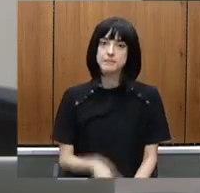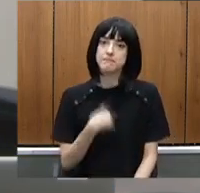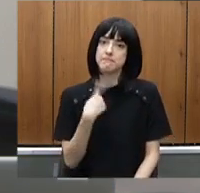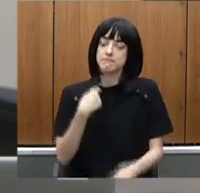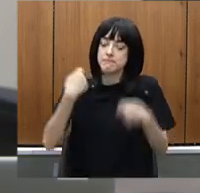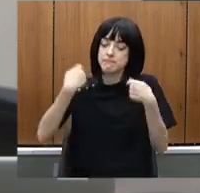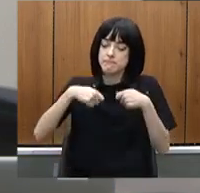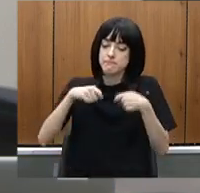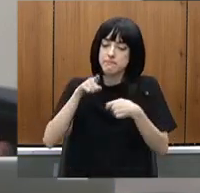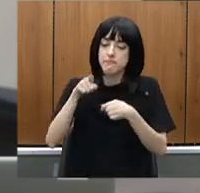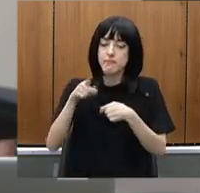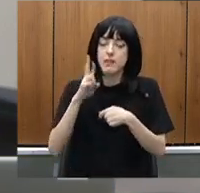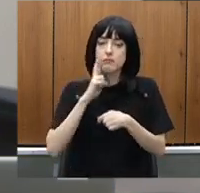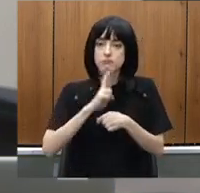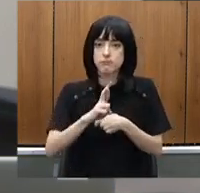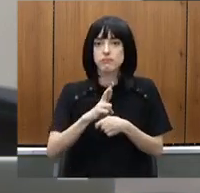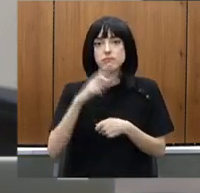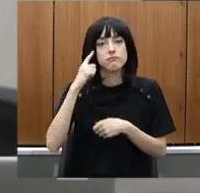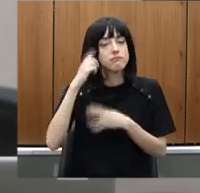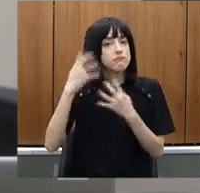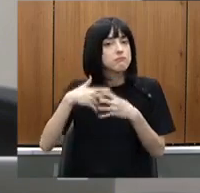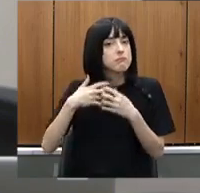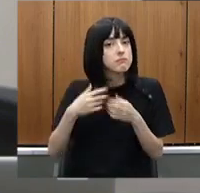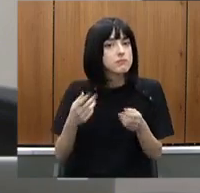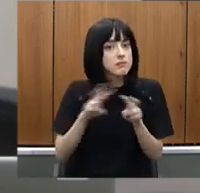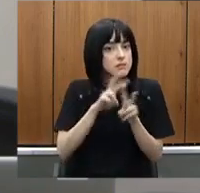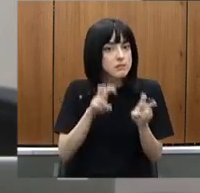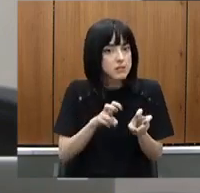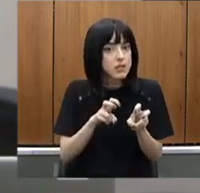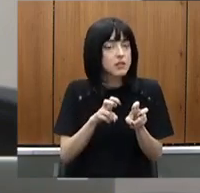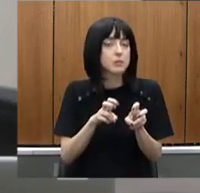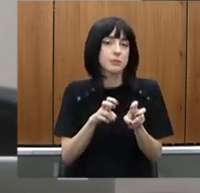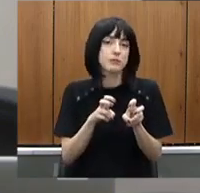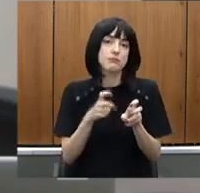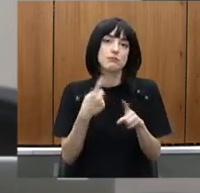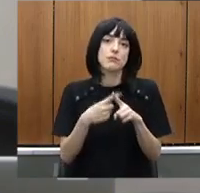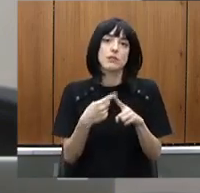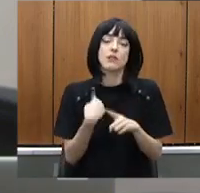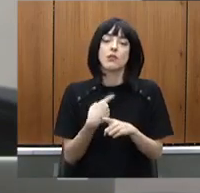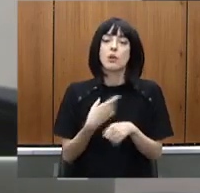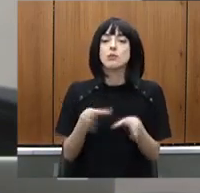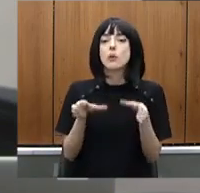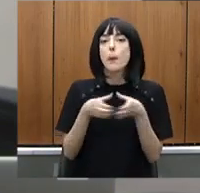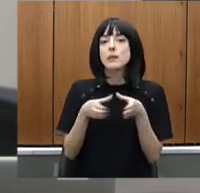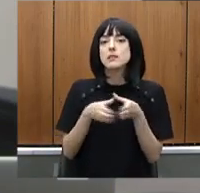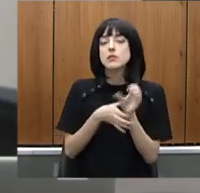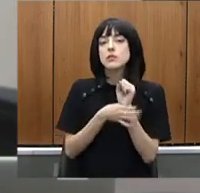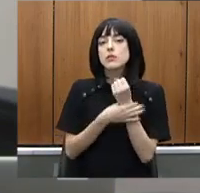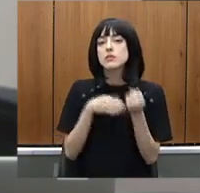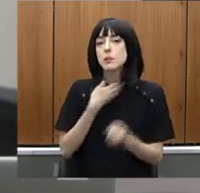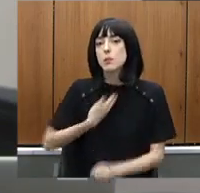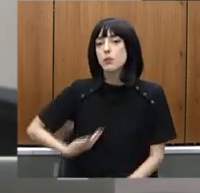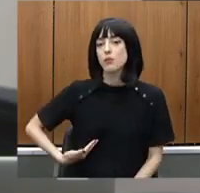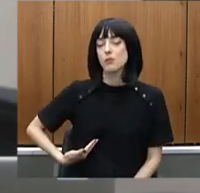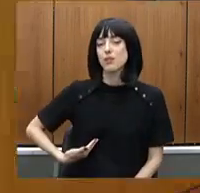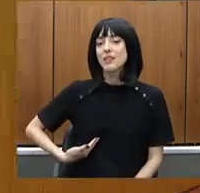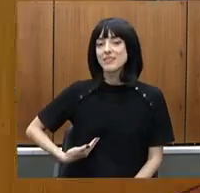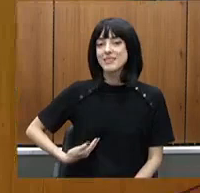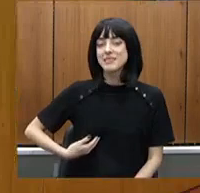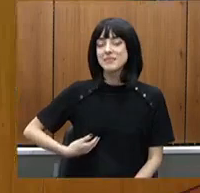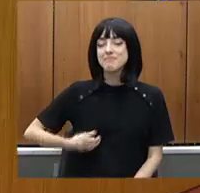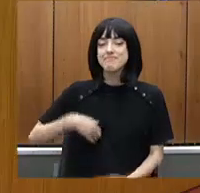colocasse a consideração Até que a própria comissão de Segurança Pública ficaria eu diria grata